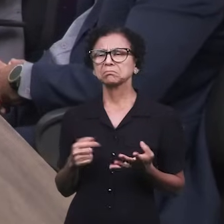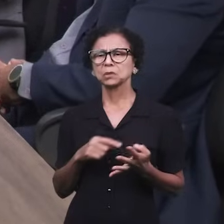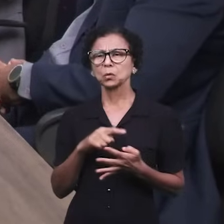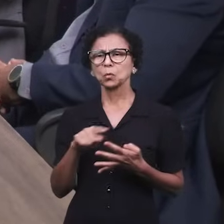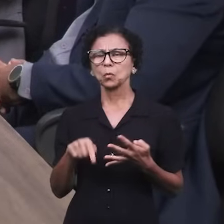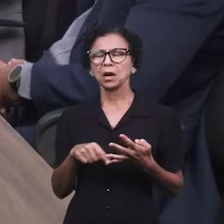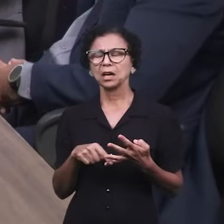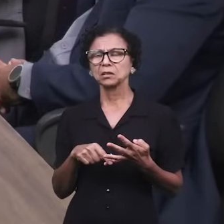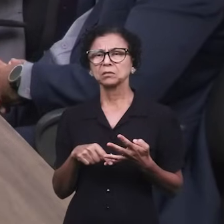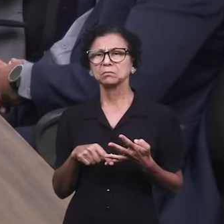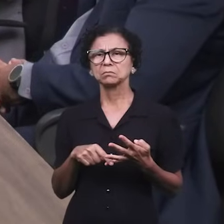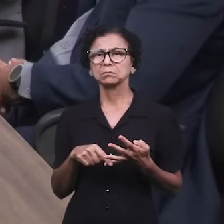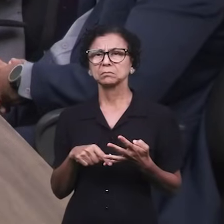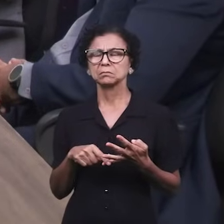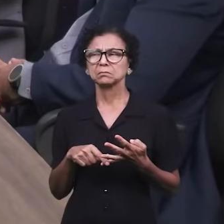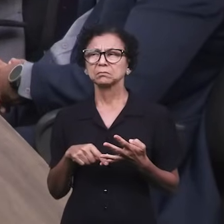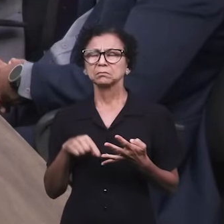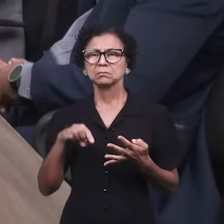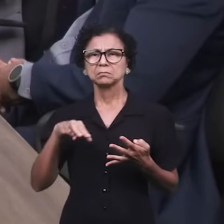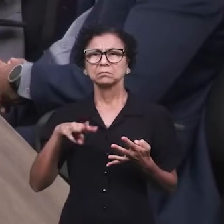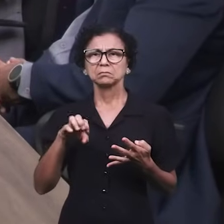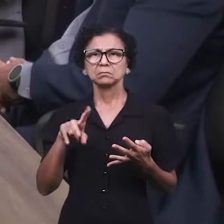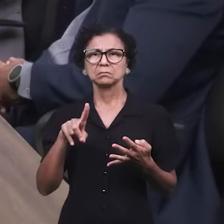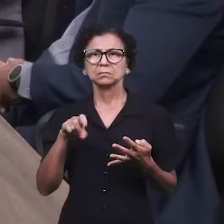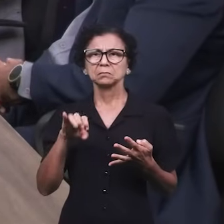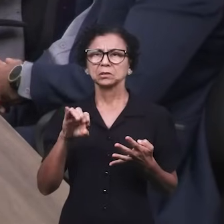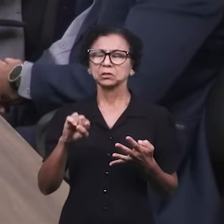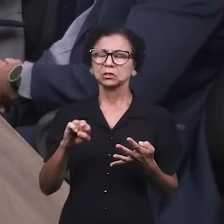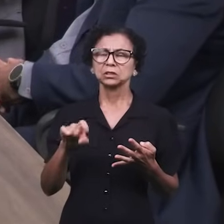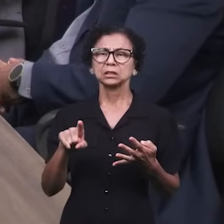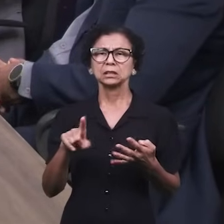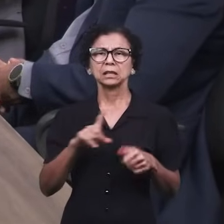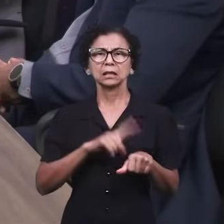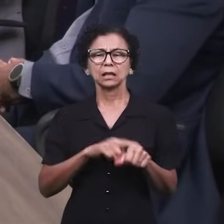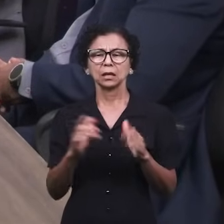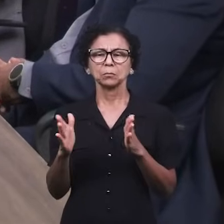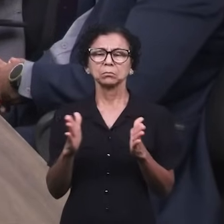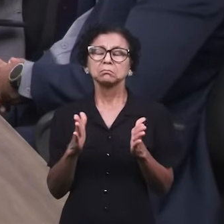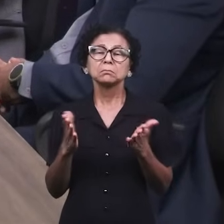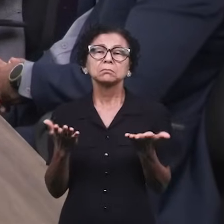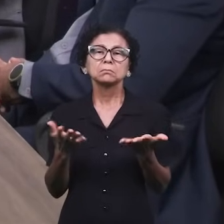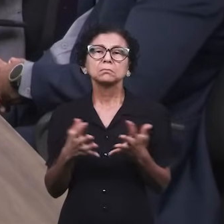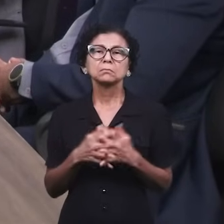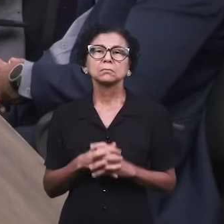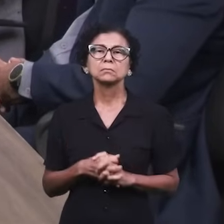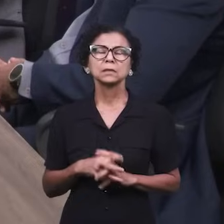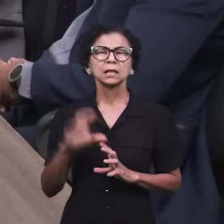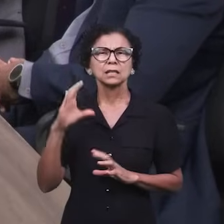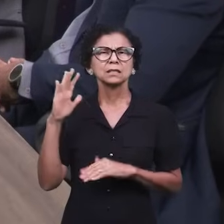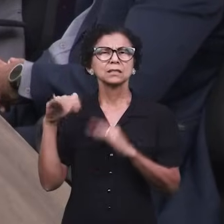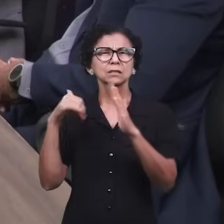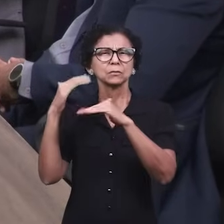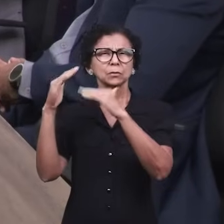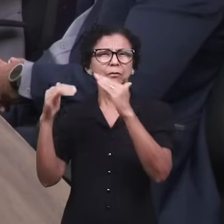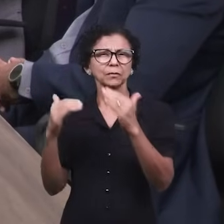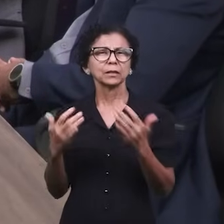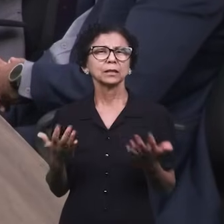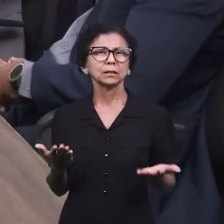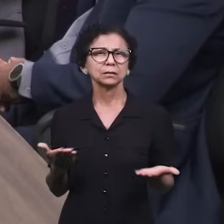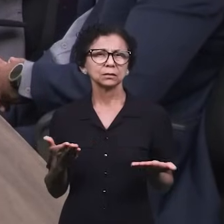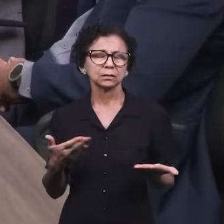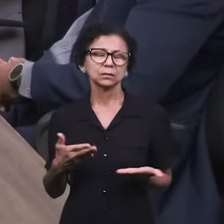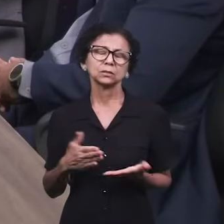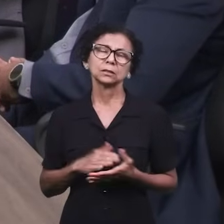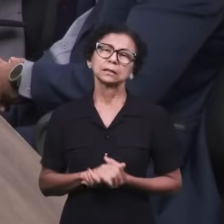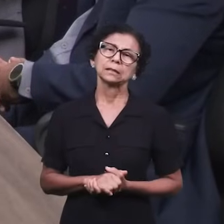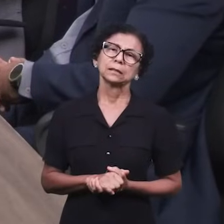4 medidas com o espaço-tempo? Porque hoje a ciência ela desenvolveu muito e já se relaciona